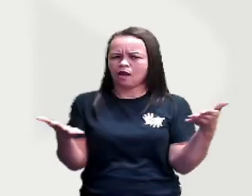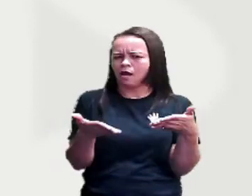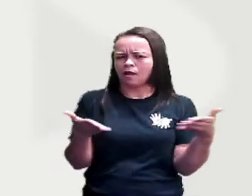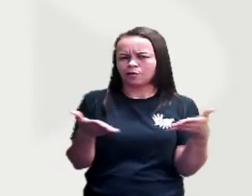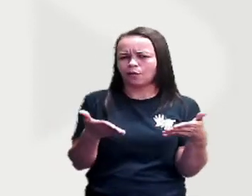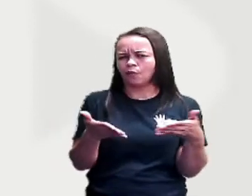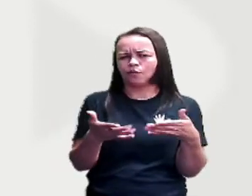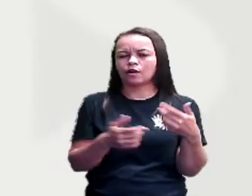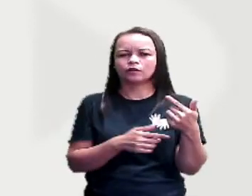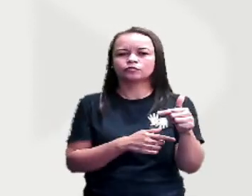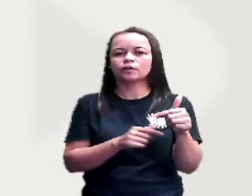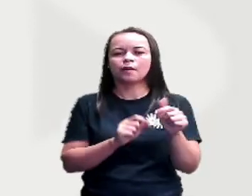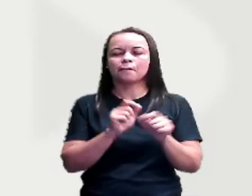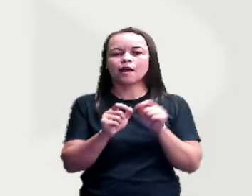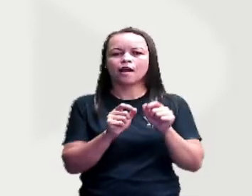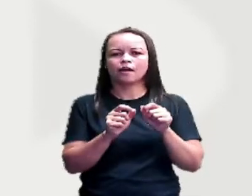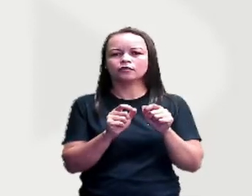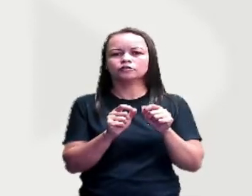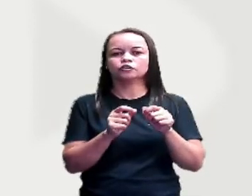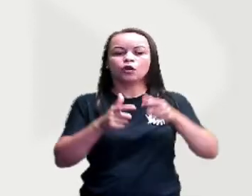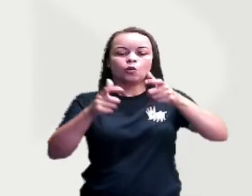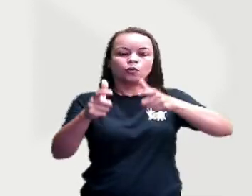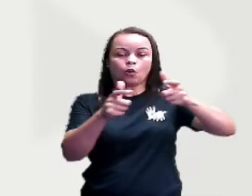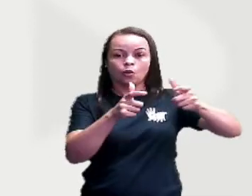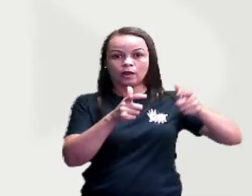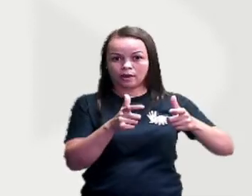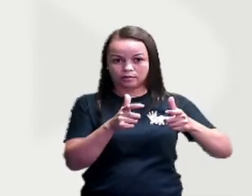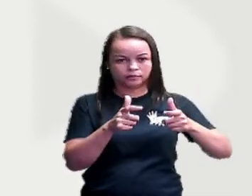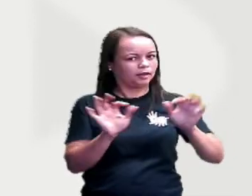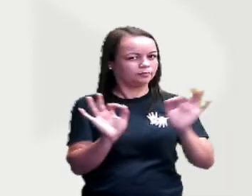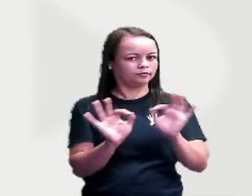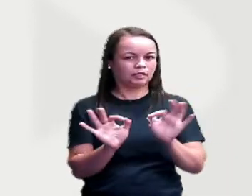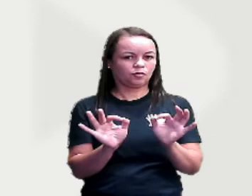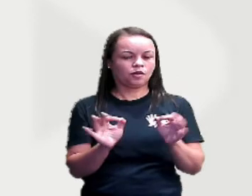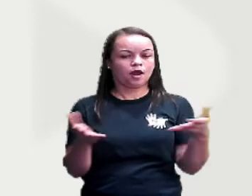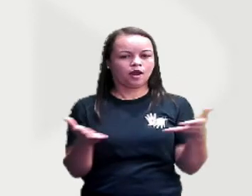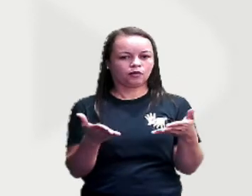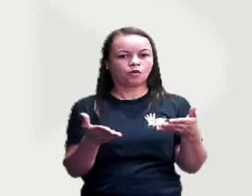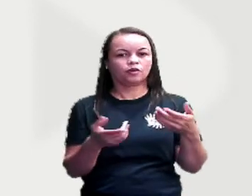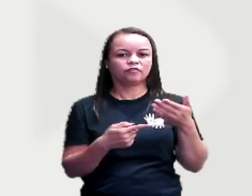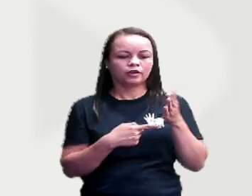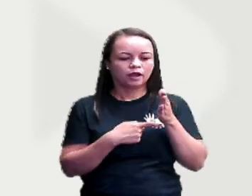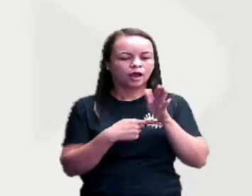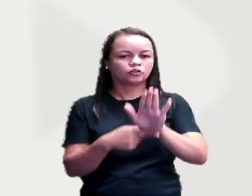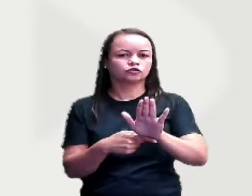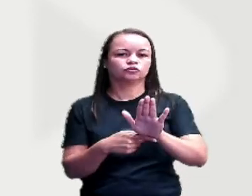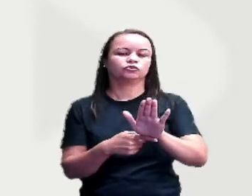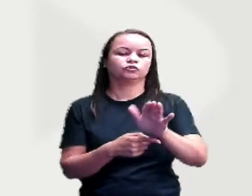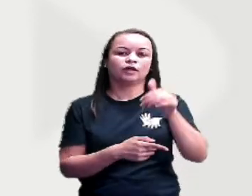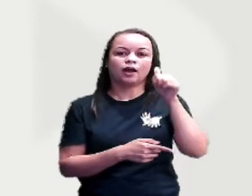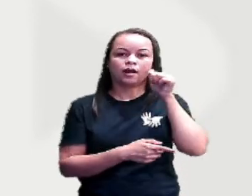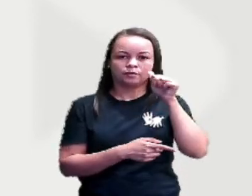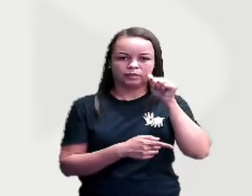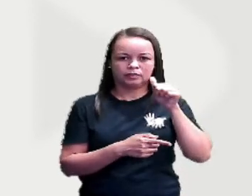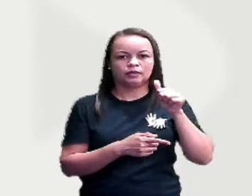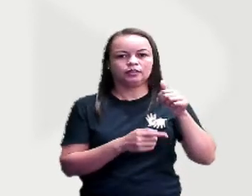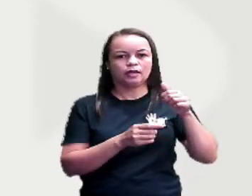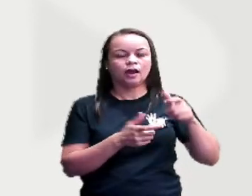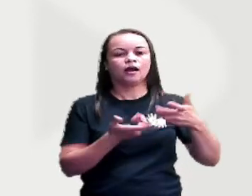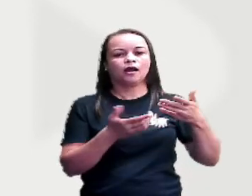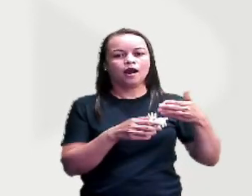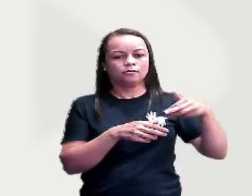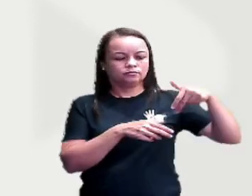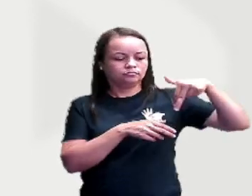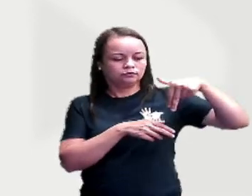mais querendo localizar nada. A gente vai ajudar a ela se deslocar. Ela